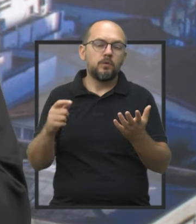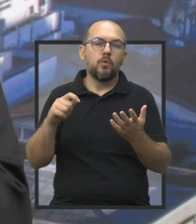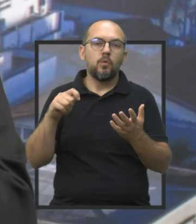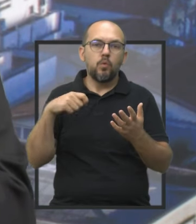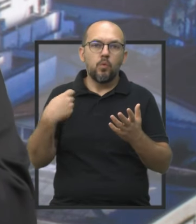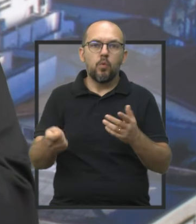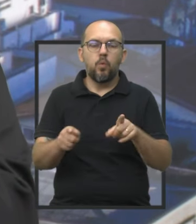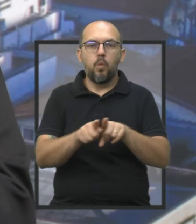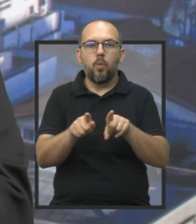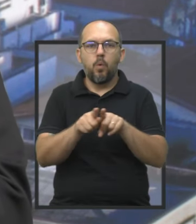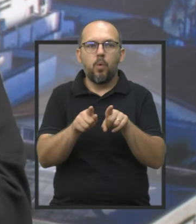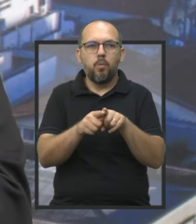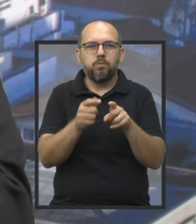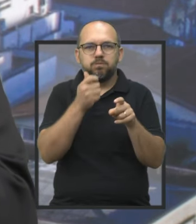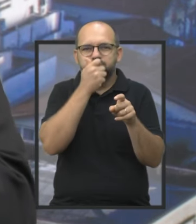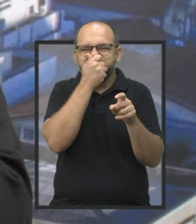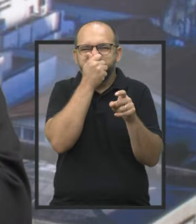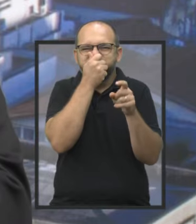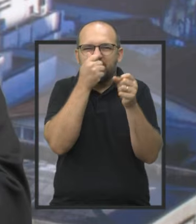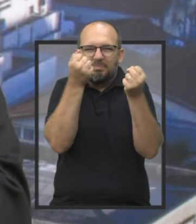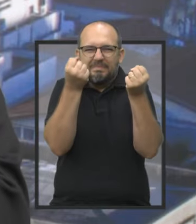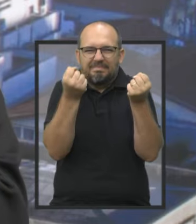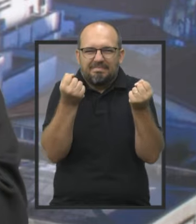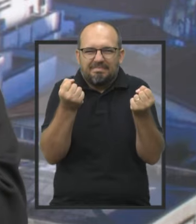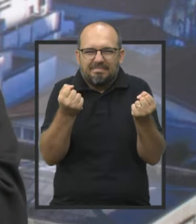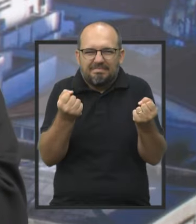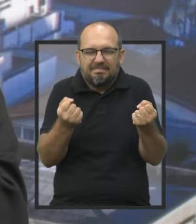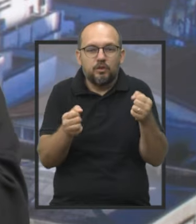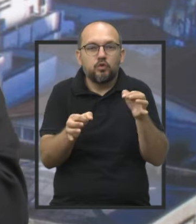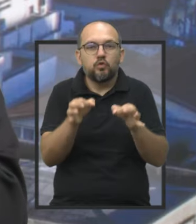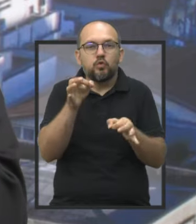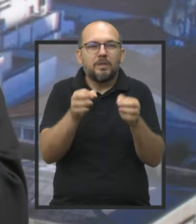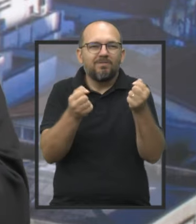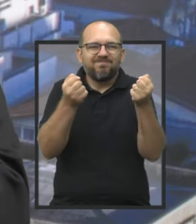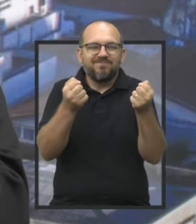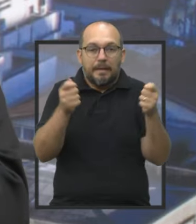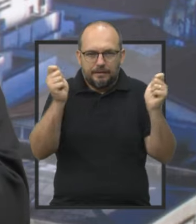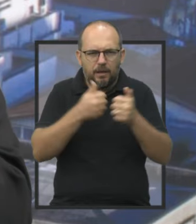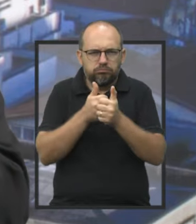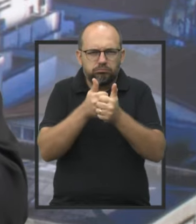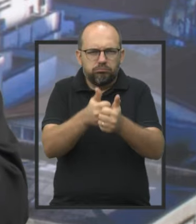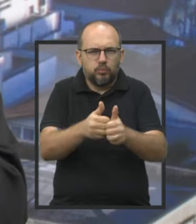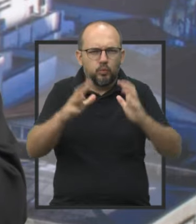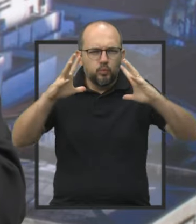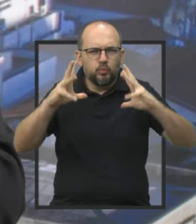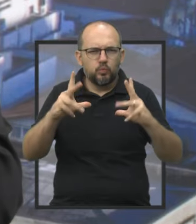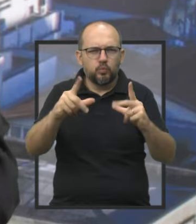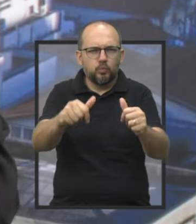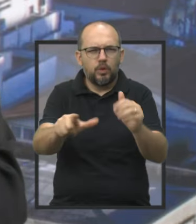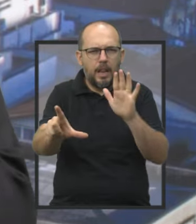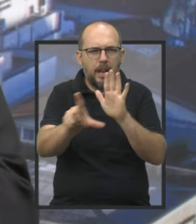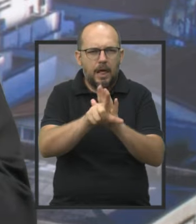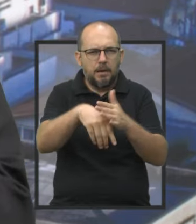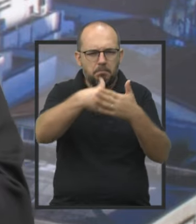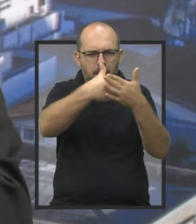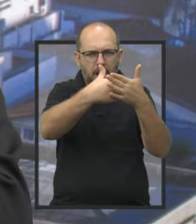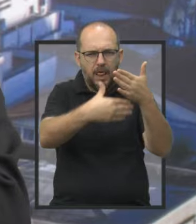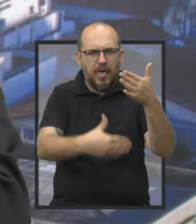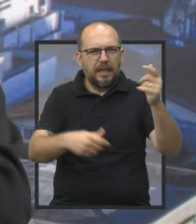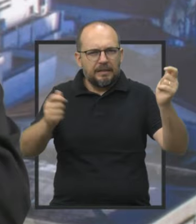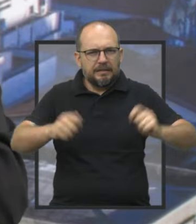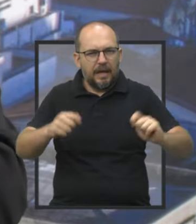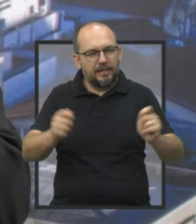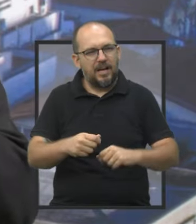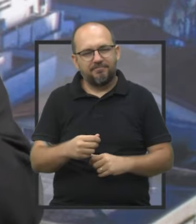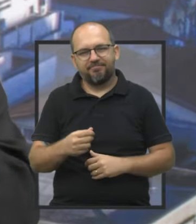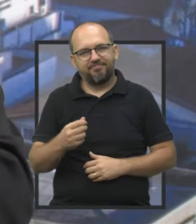ordenamento jurídico inchado, que nem sempre faz valer aquele direito que está previsto na legislação,